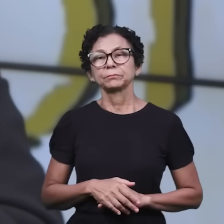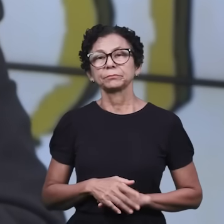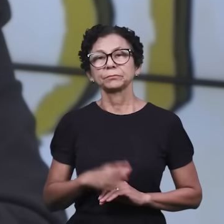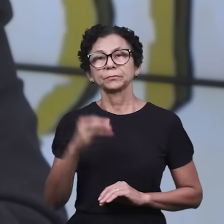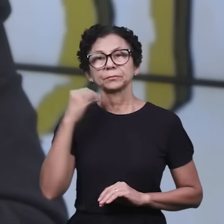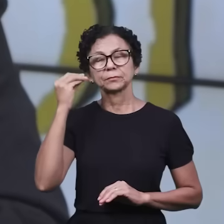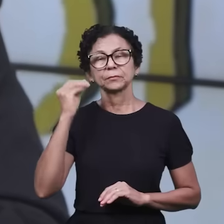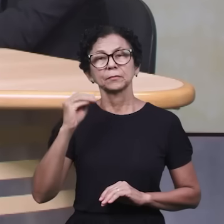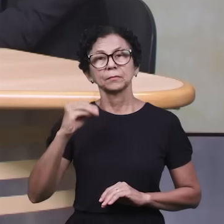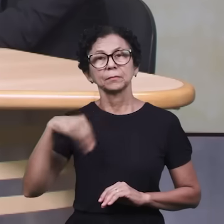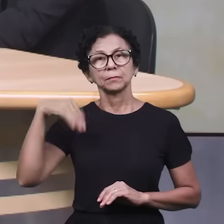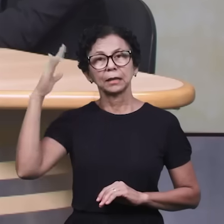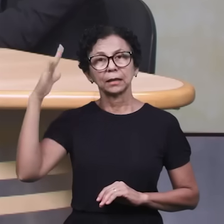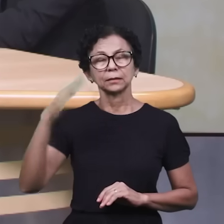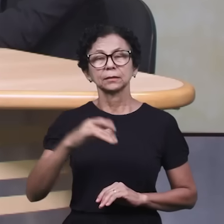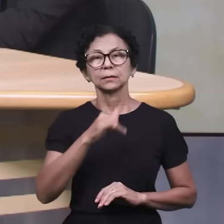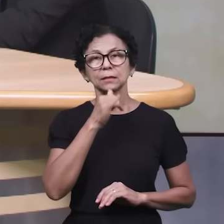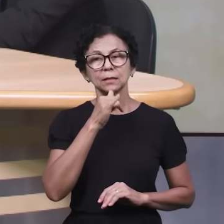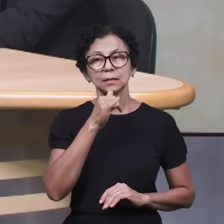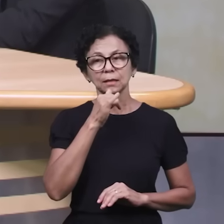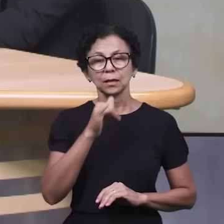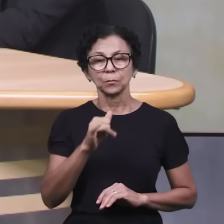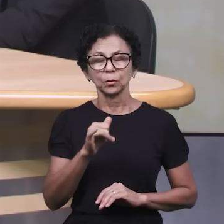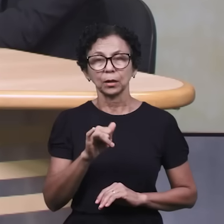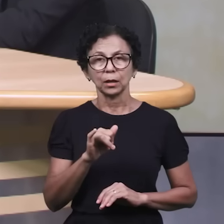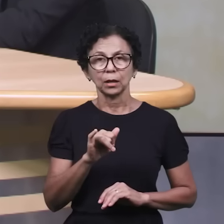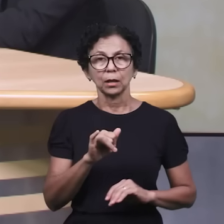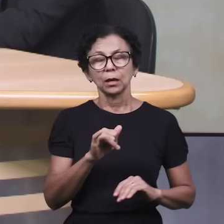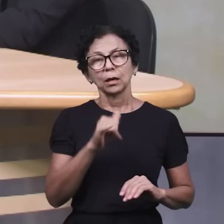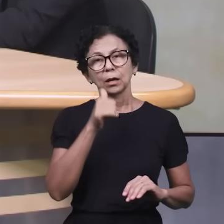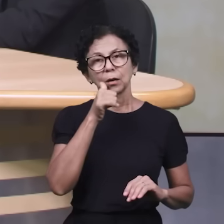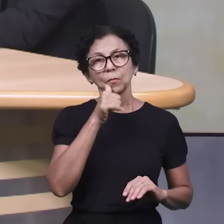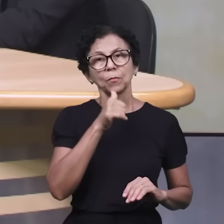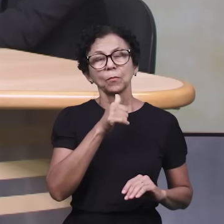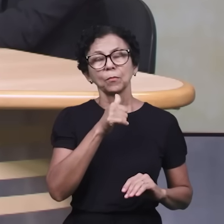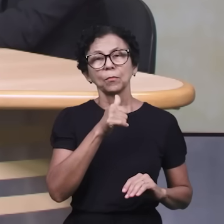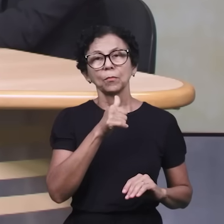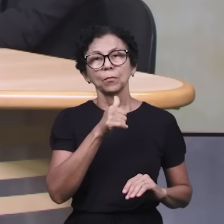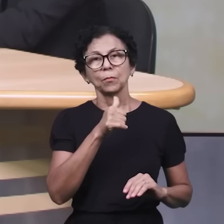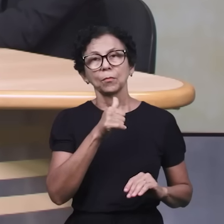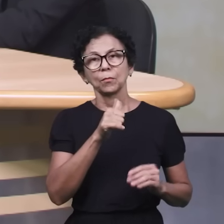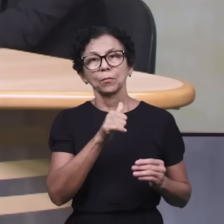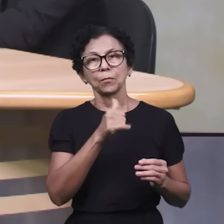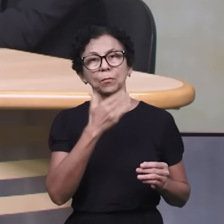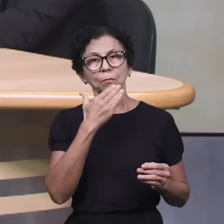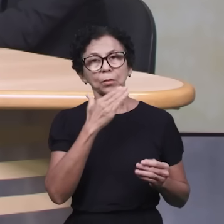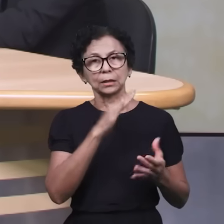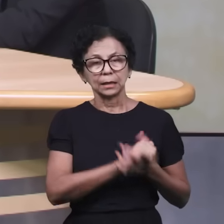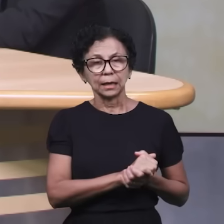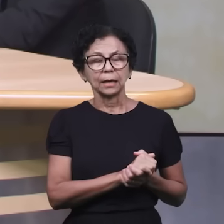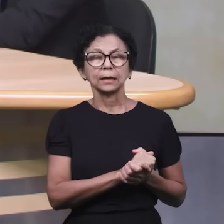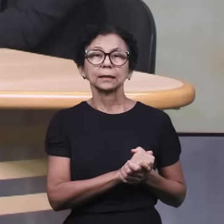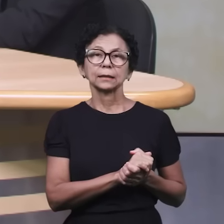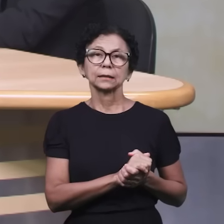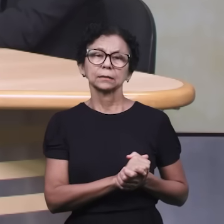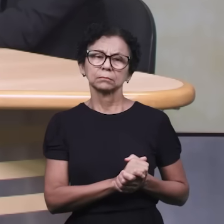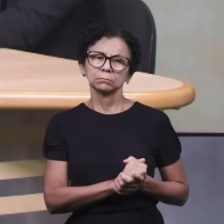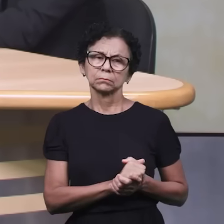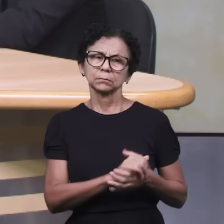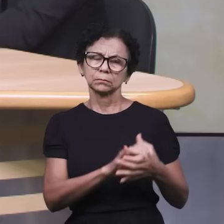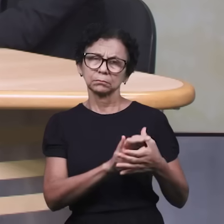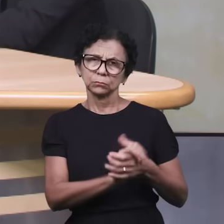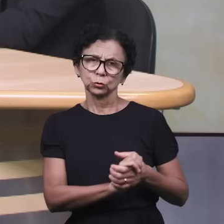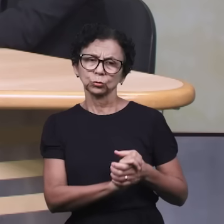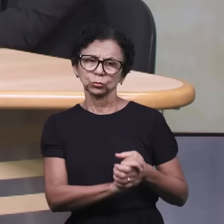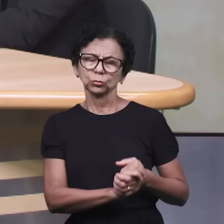normal, aí o senhor deu um dom espiritual, aí a própria pessoa falou, eu já entendi, é porque nós não somos casados oficialmente.